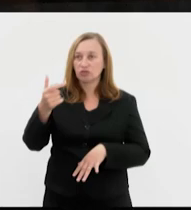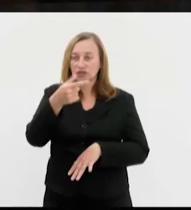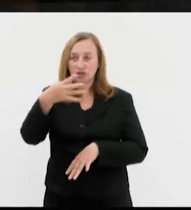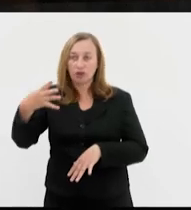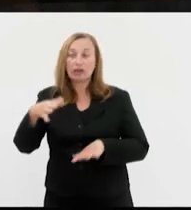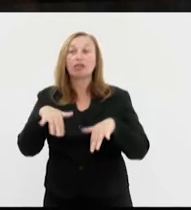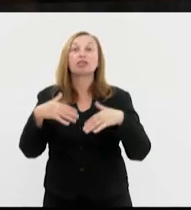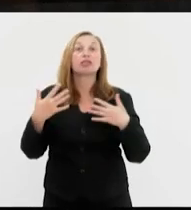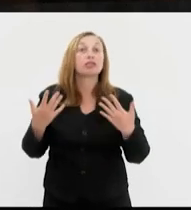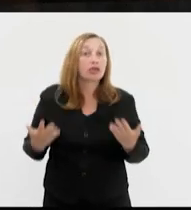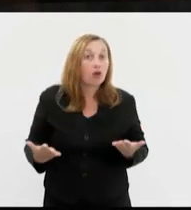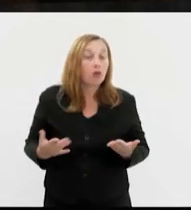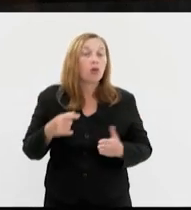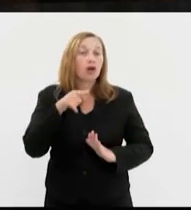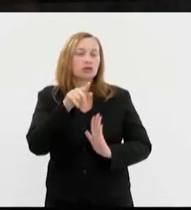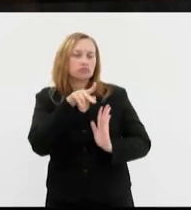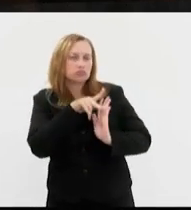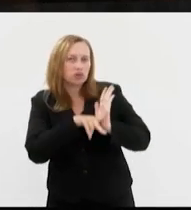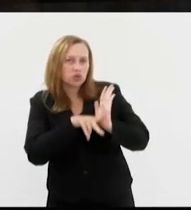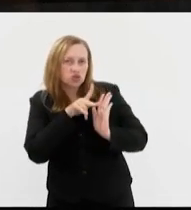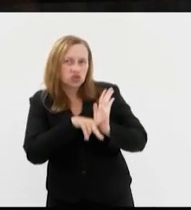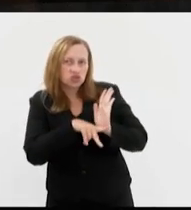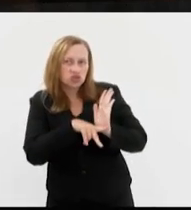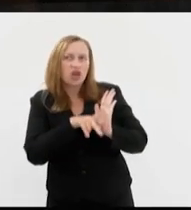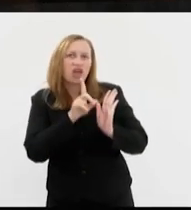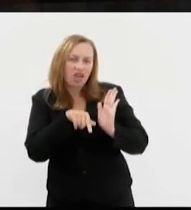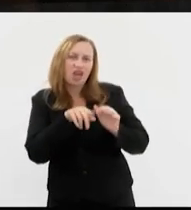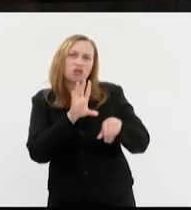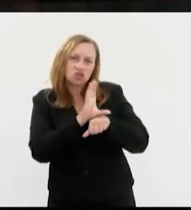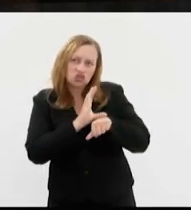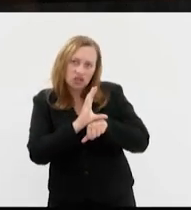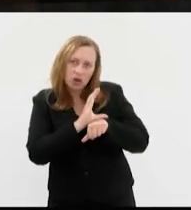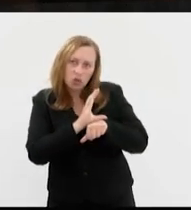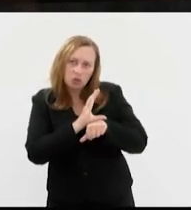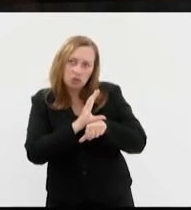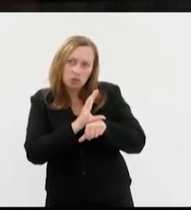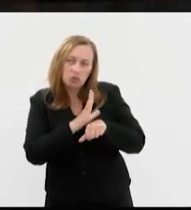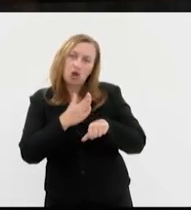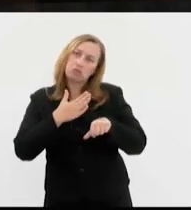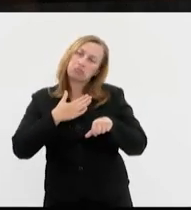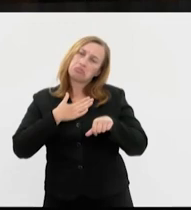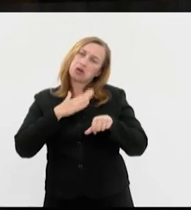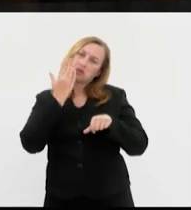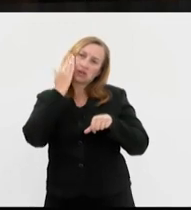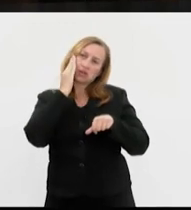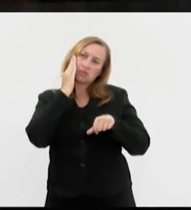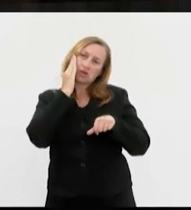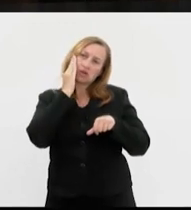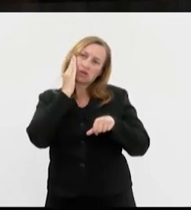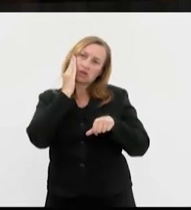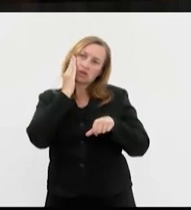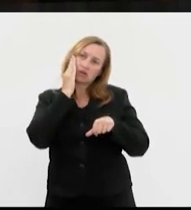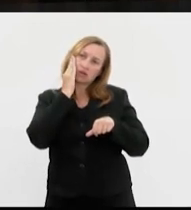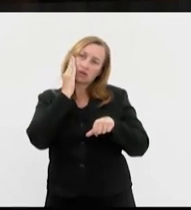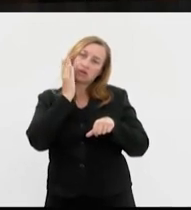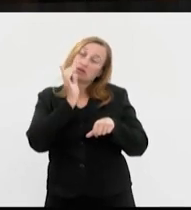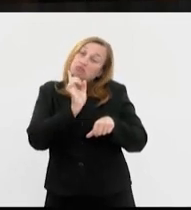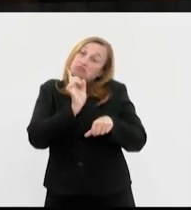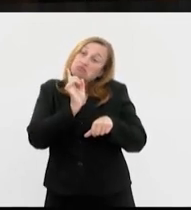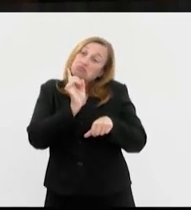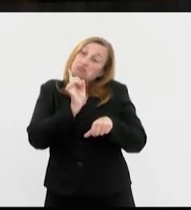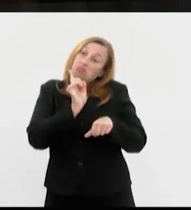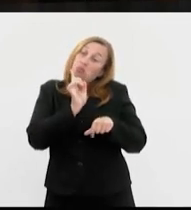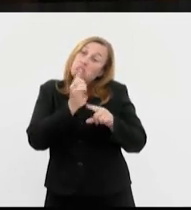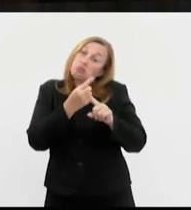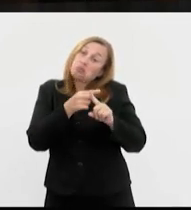Então, este projeto é constitucional? No meu entendimento, o é. Por